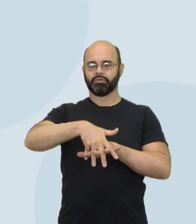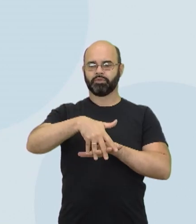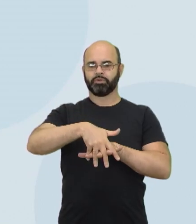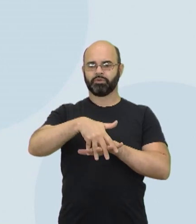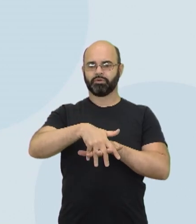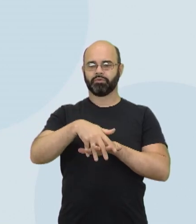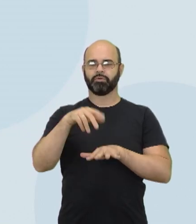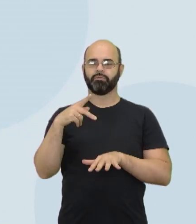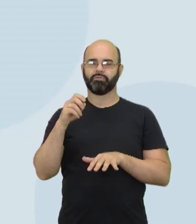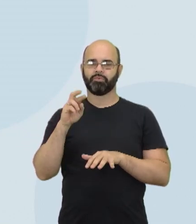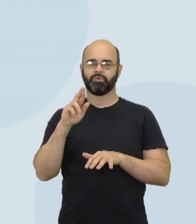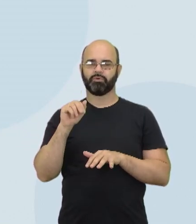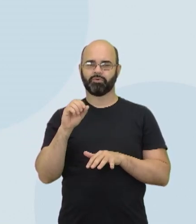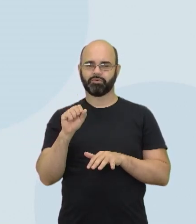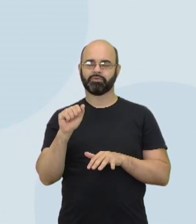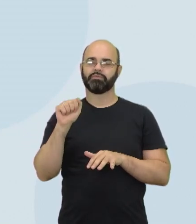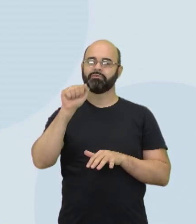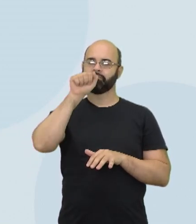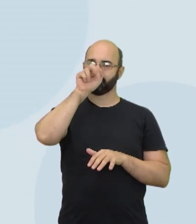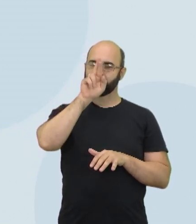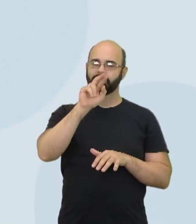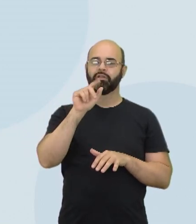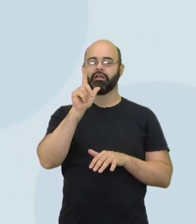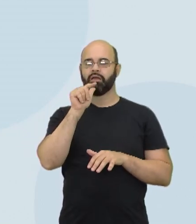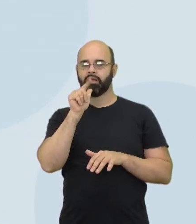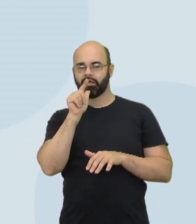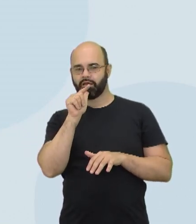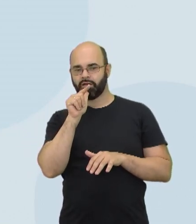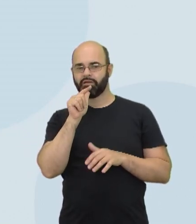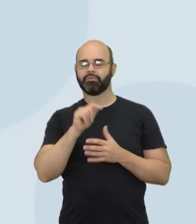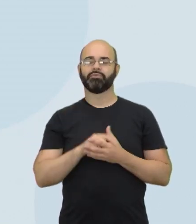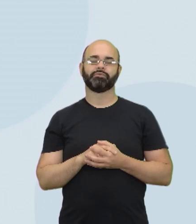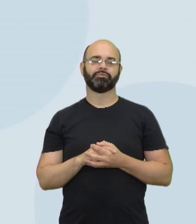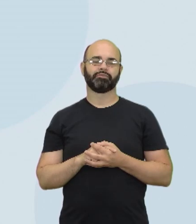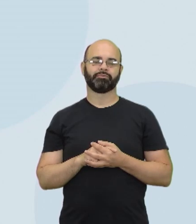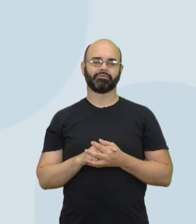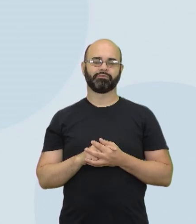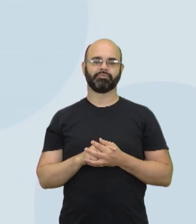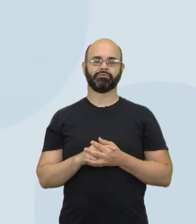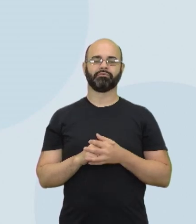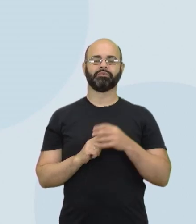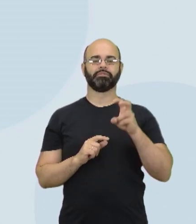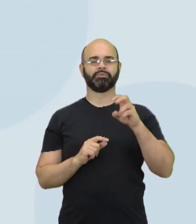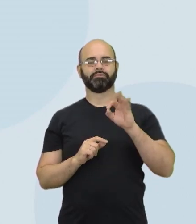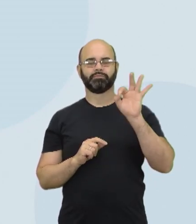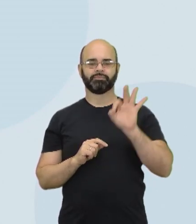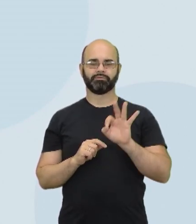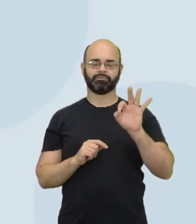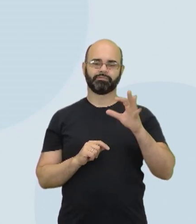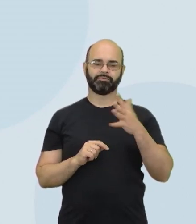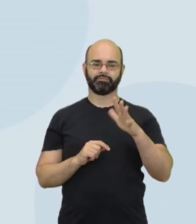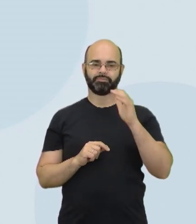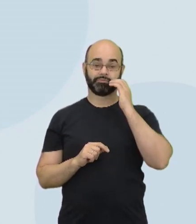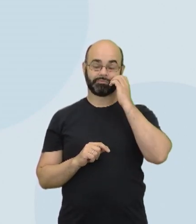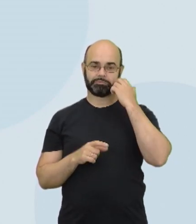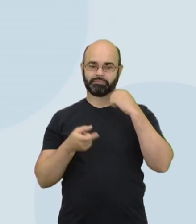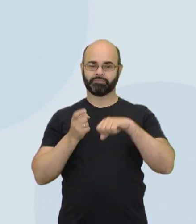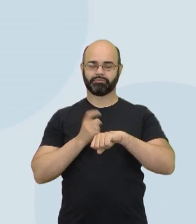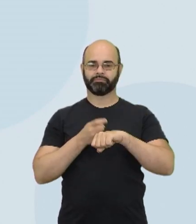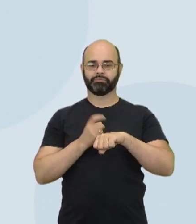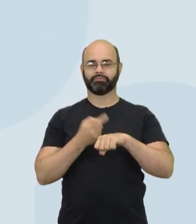tá? Que aí tem o ar e a água, e 50% mais ou menos, tá? De sólidos, né? Na